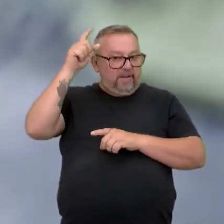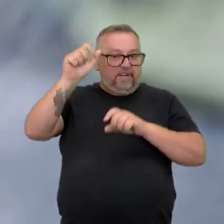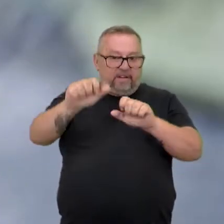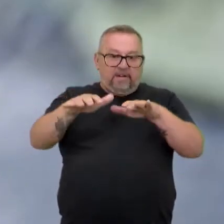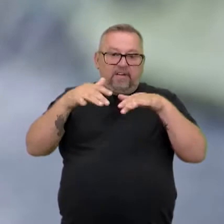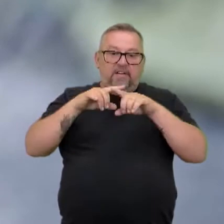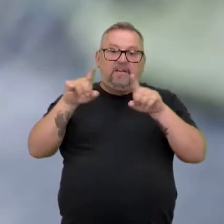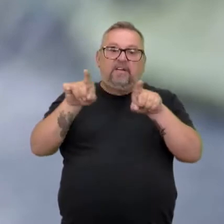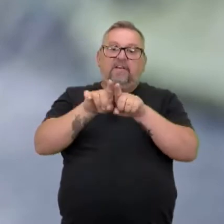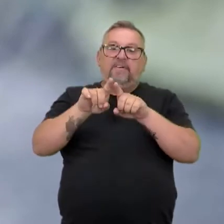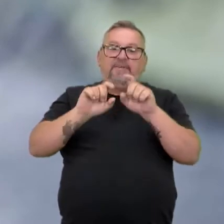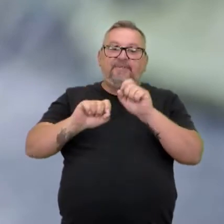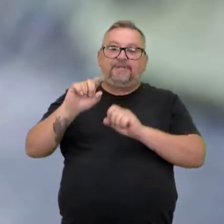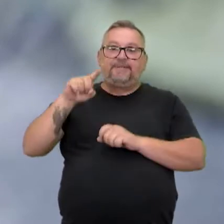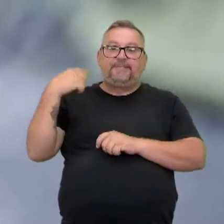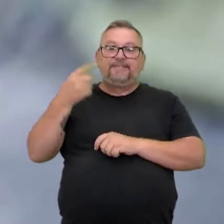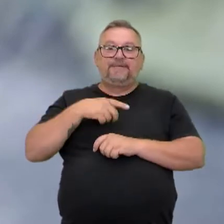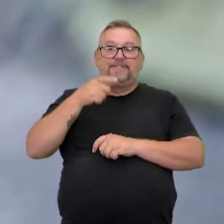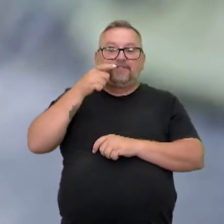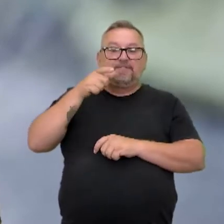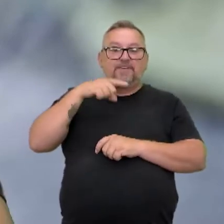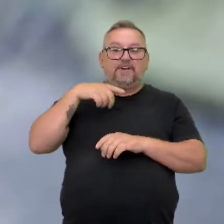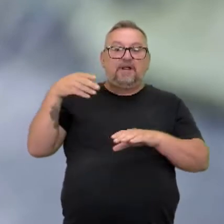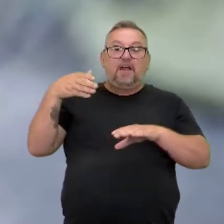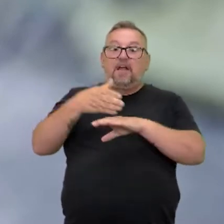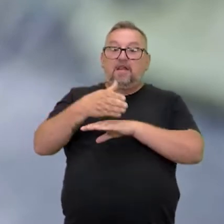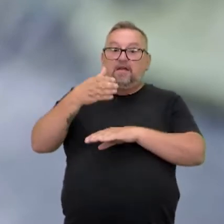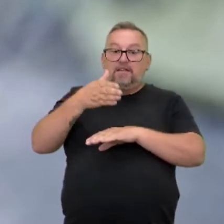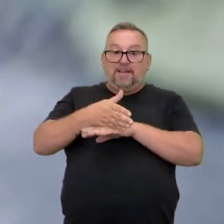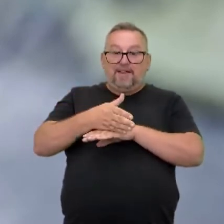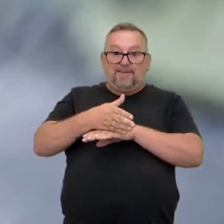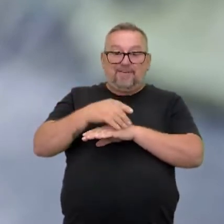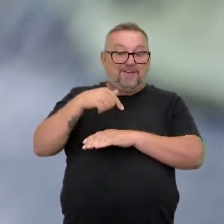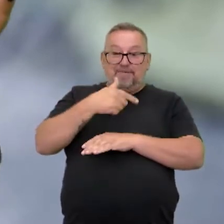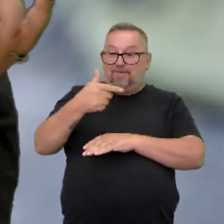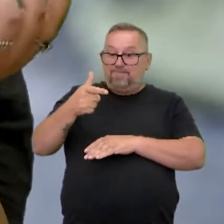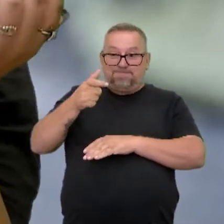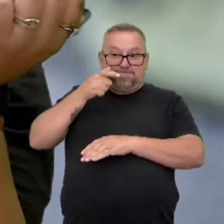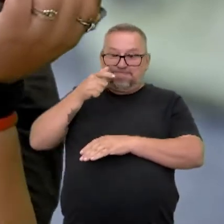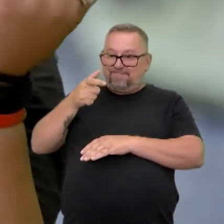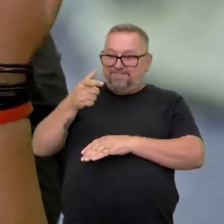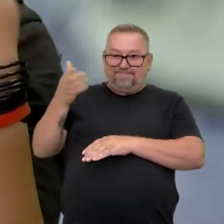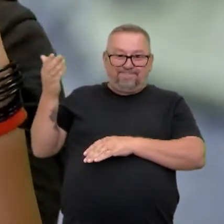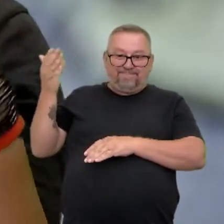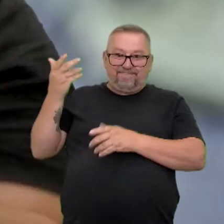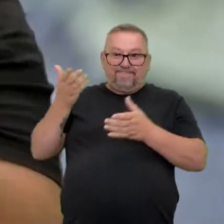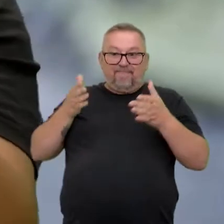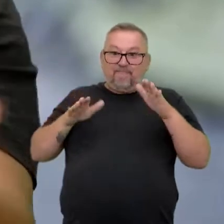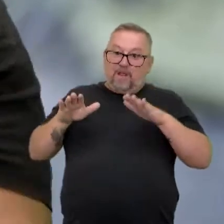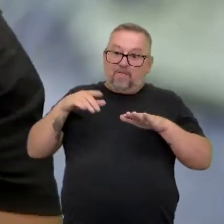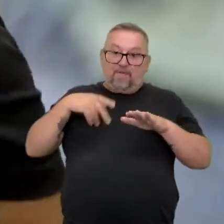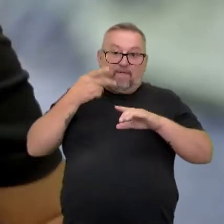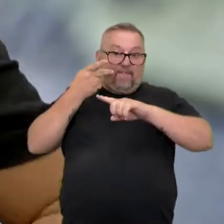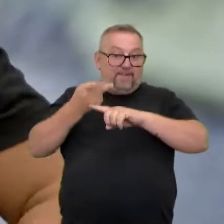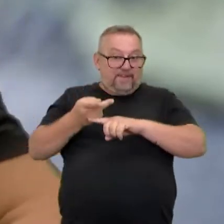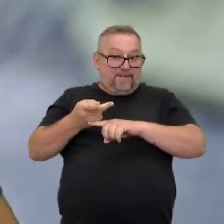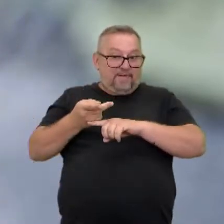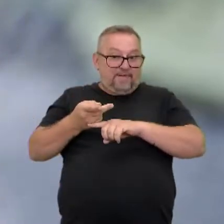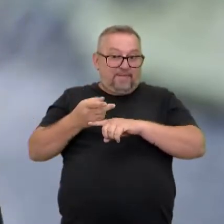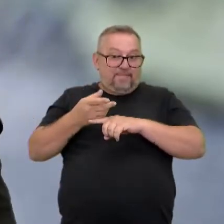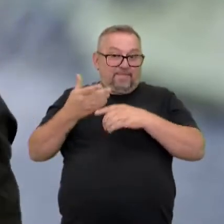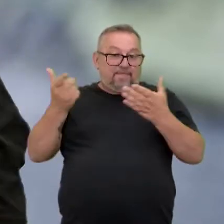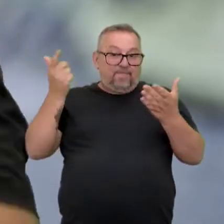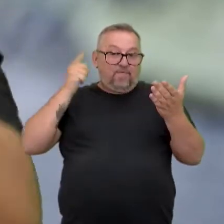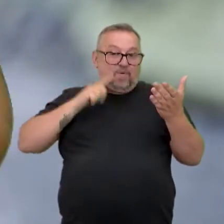também é graças a ela que, querendo ou não, hoje a gente tem acesso a obras de arte que a gente não poderia, talvez, ir visitar. Sei lá, não